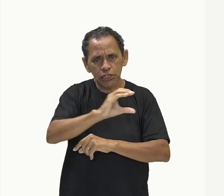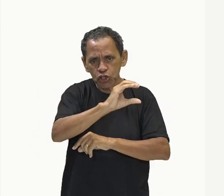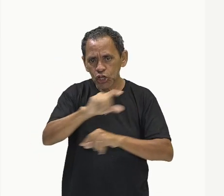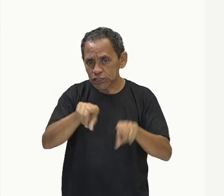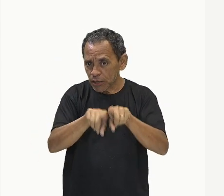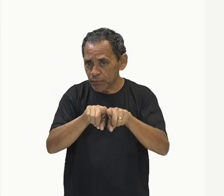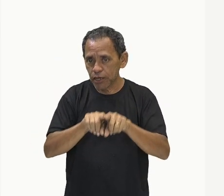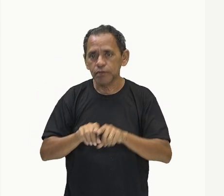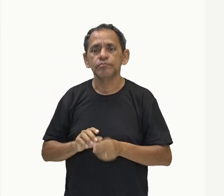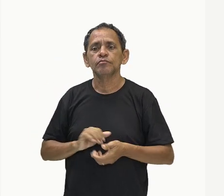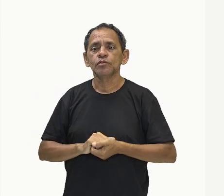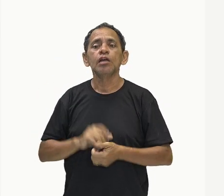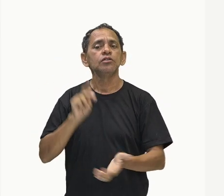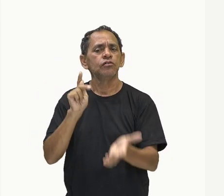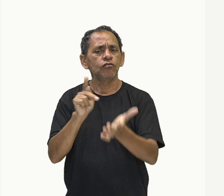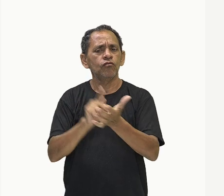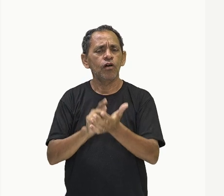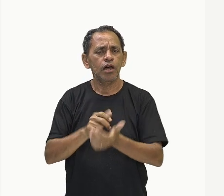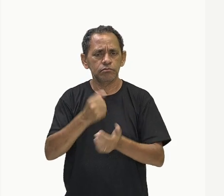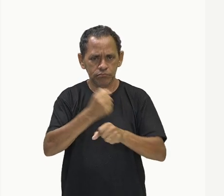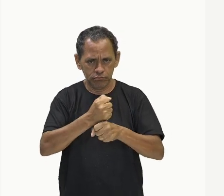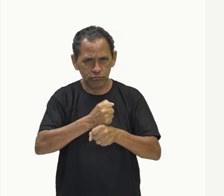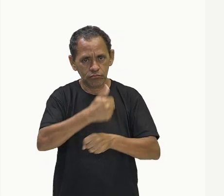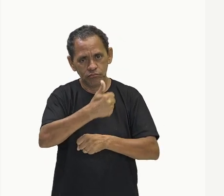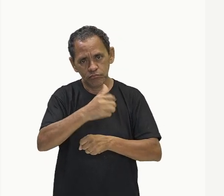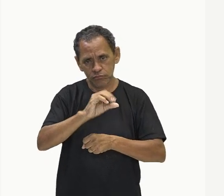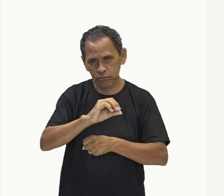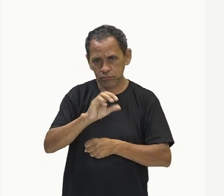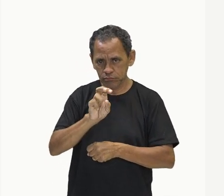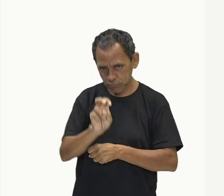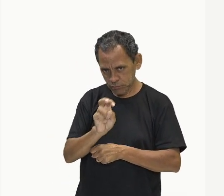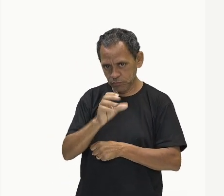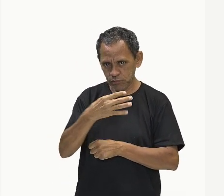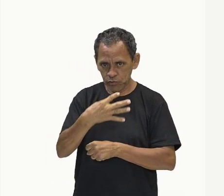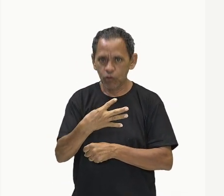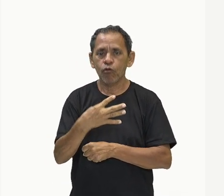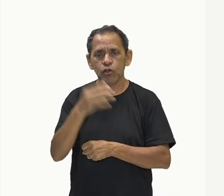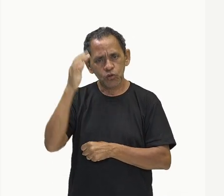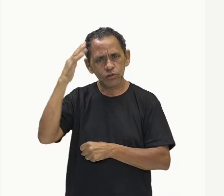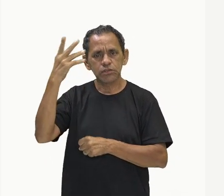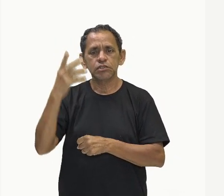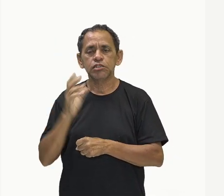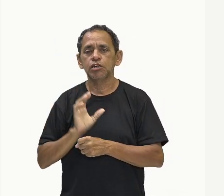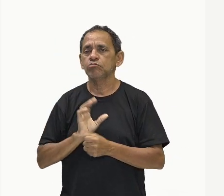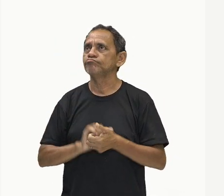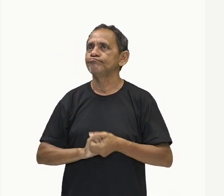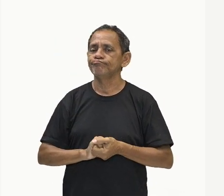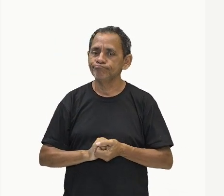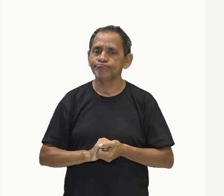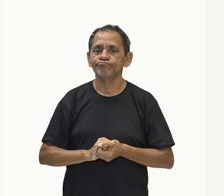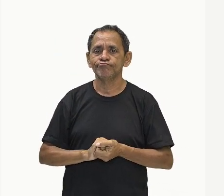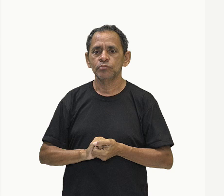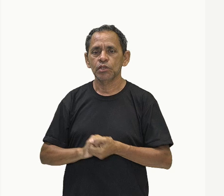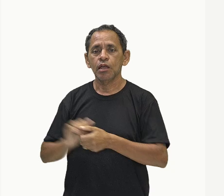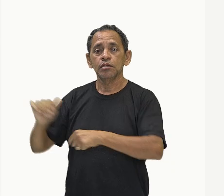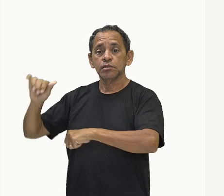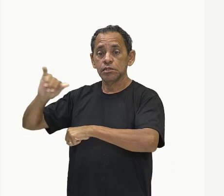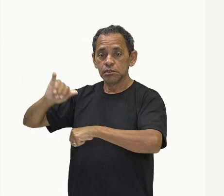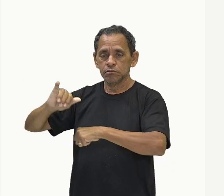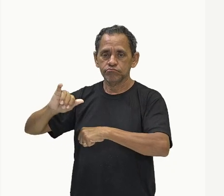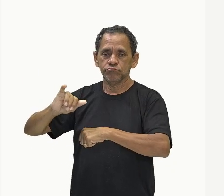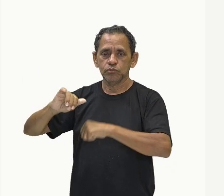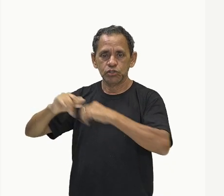Entretanto, foi no ano de 1054 que ocorreu na cidade de Constantinopla a cisma do